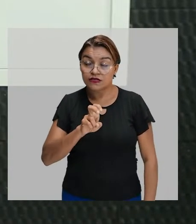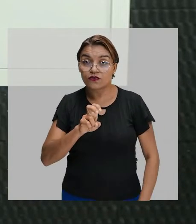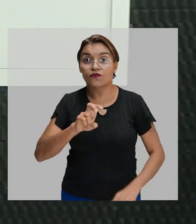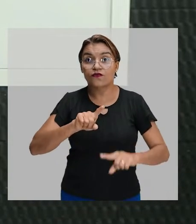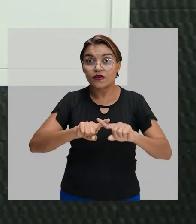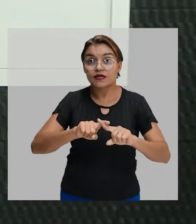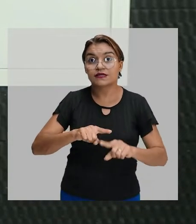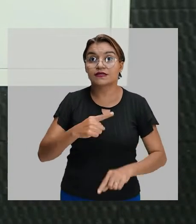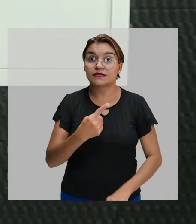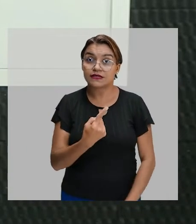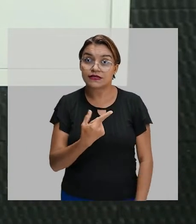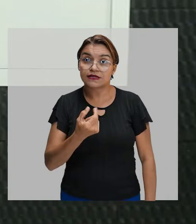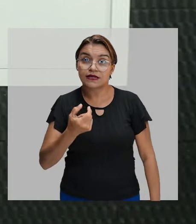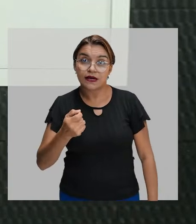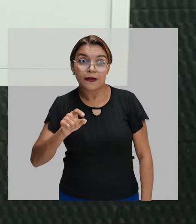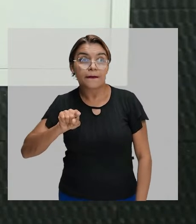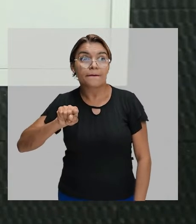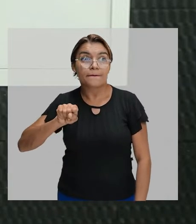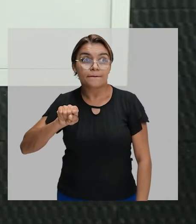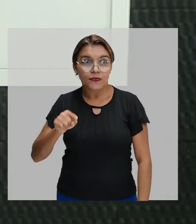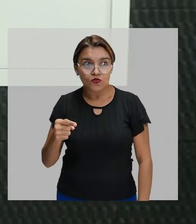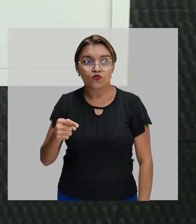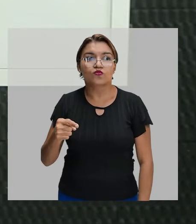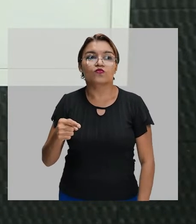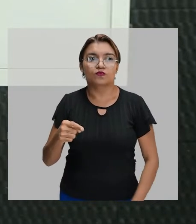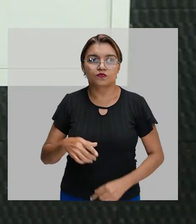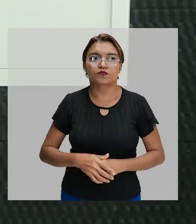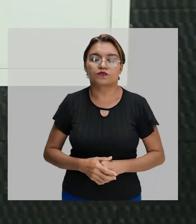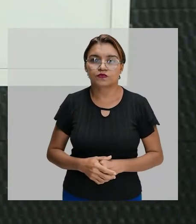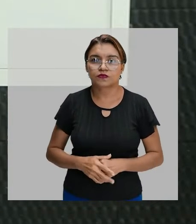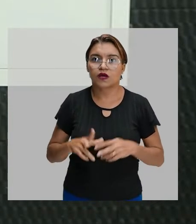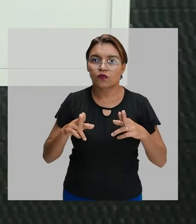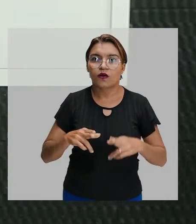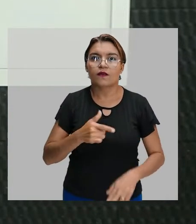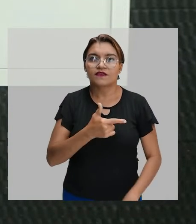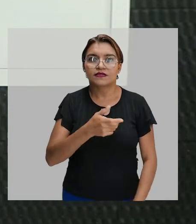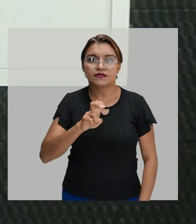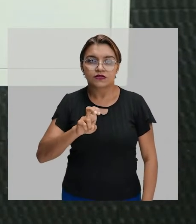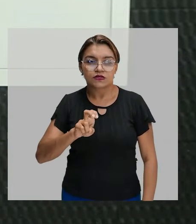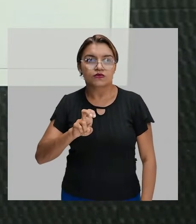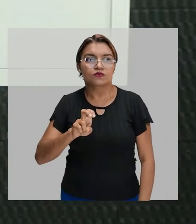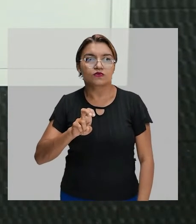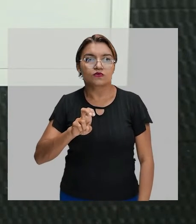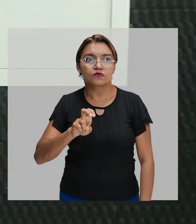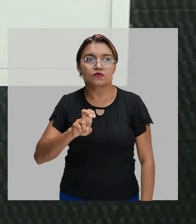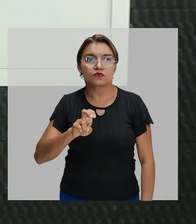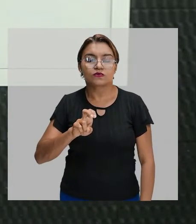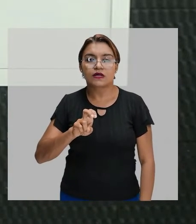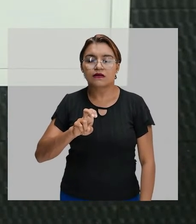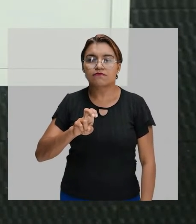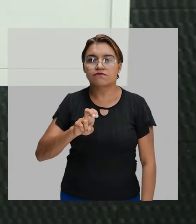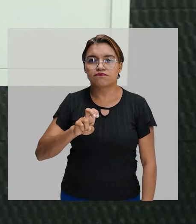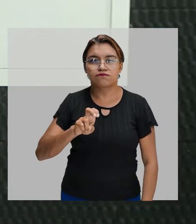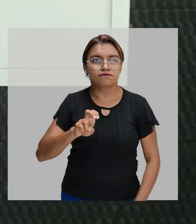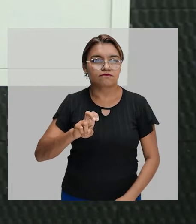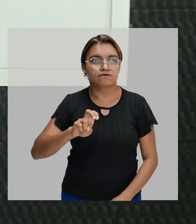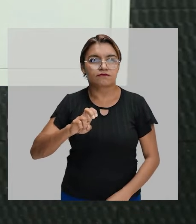medida galera importante se você tiver dúvida e transformar é um algo que você tem que estudar